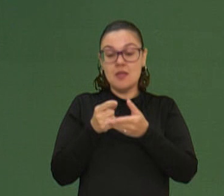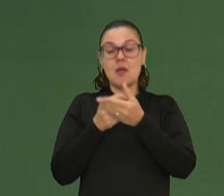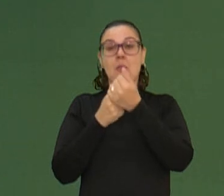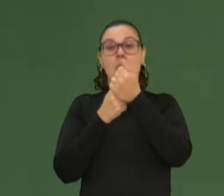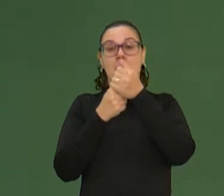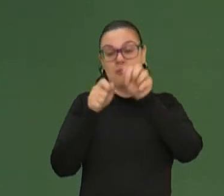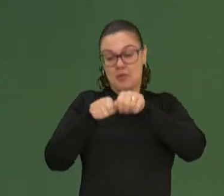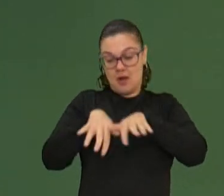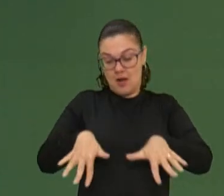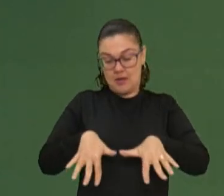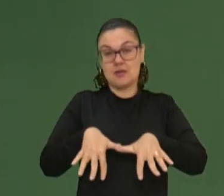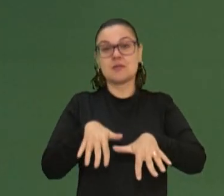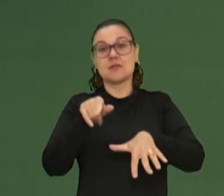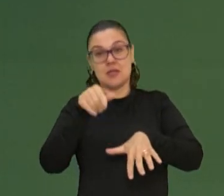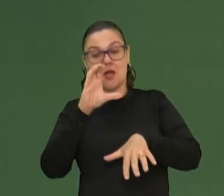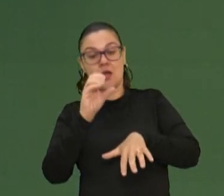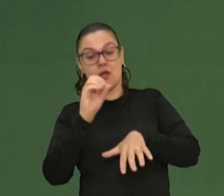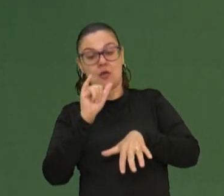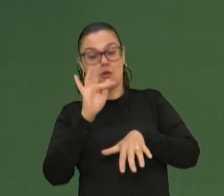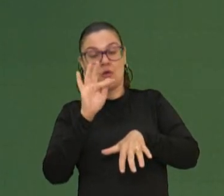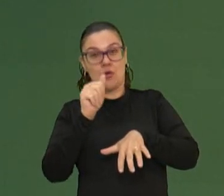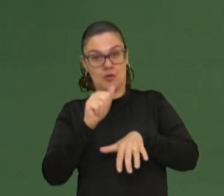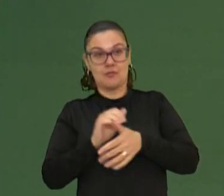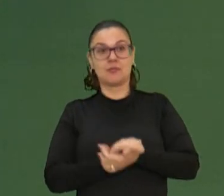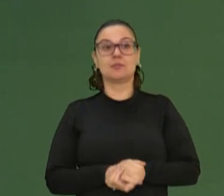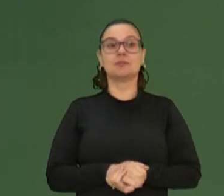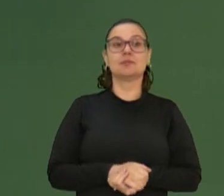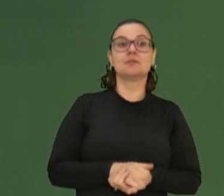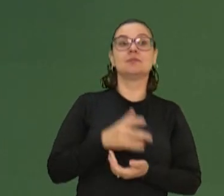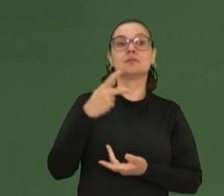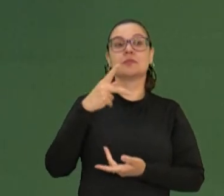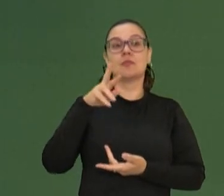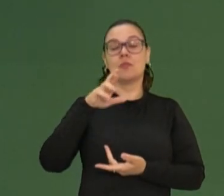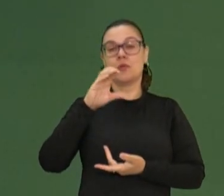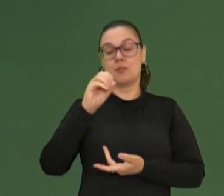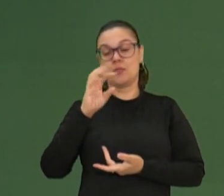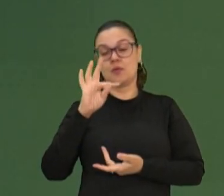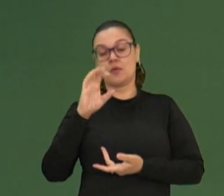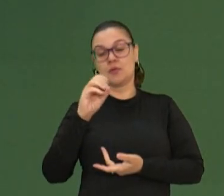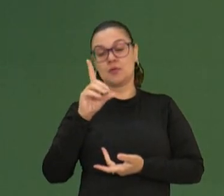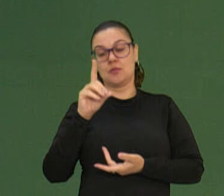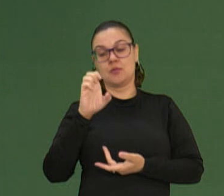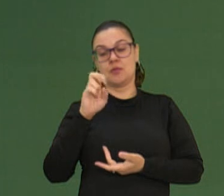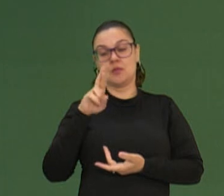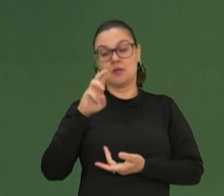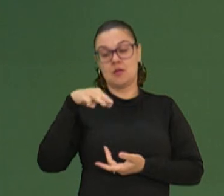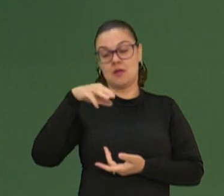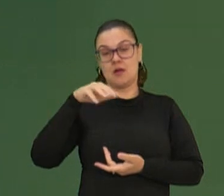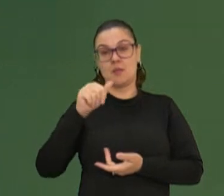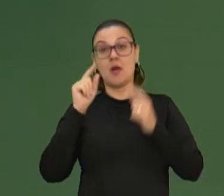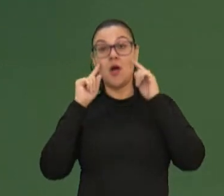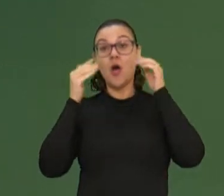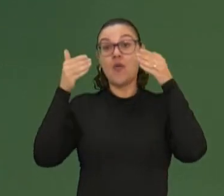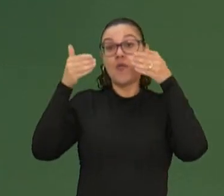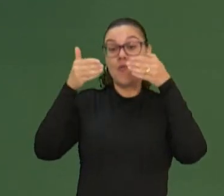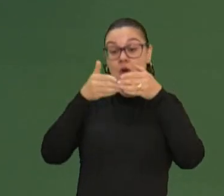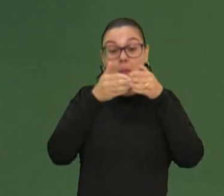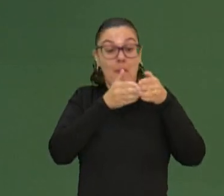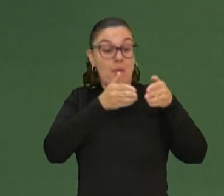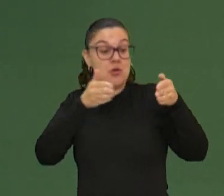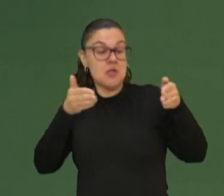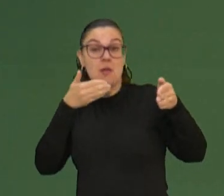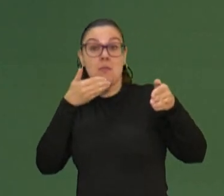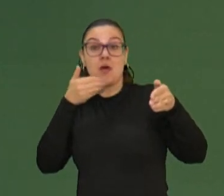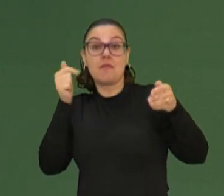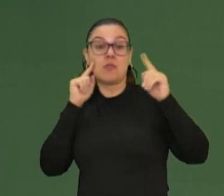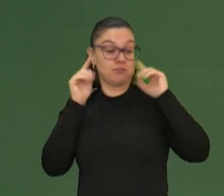própria raiz, como a coifa. O protoderme, o protoderma. Lembra, focar nos processos é mais